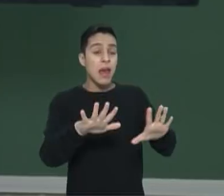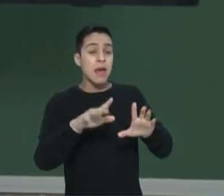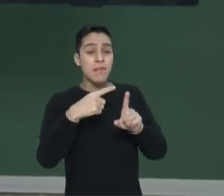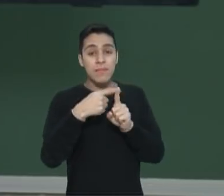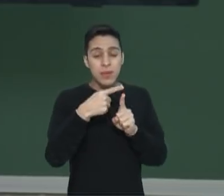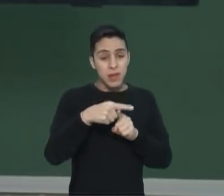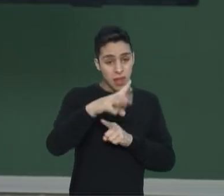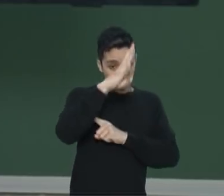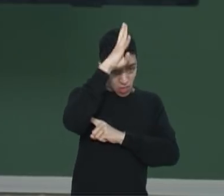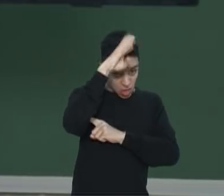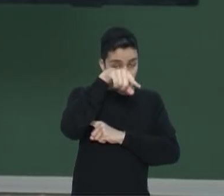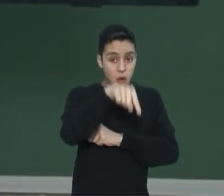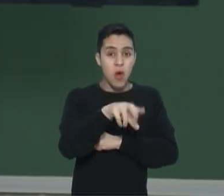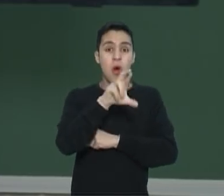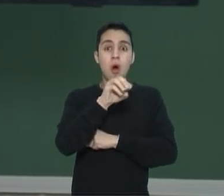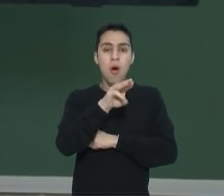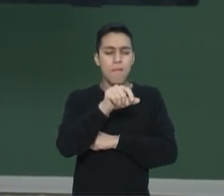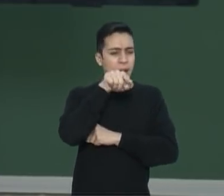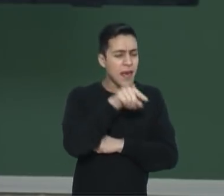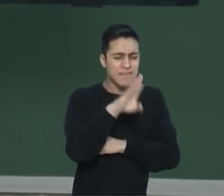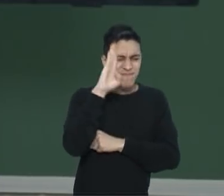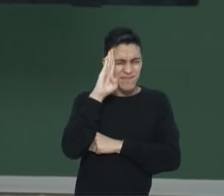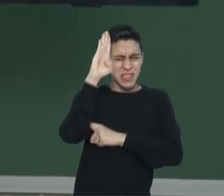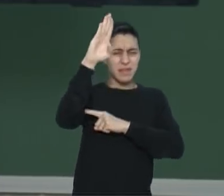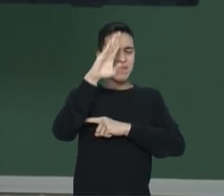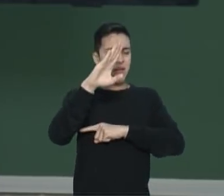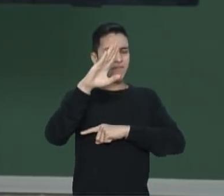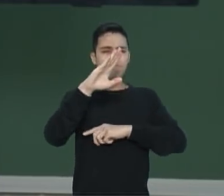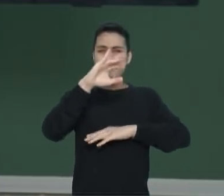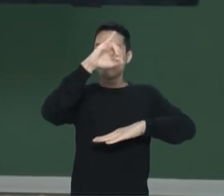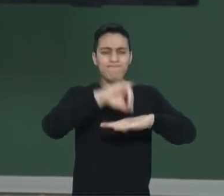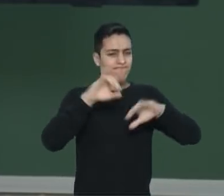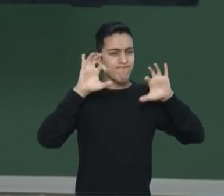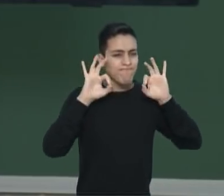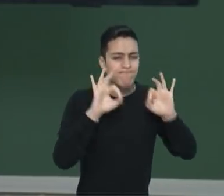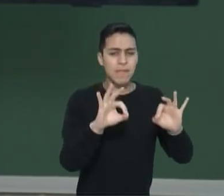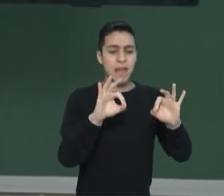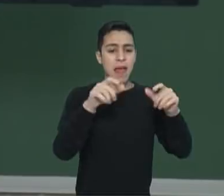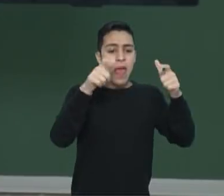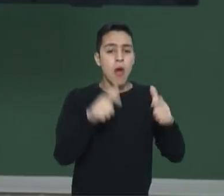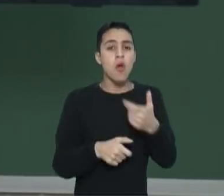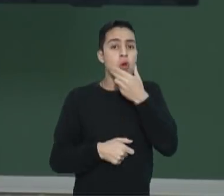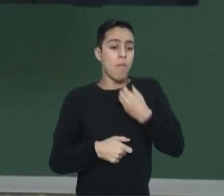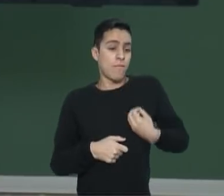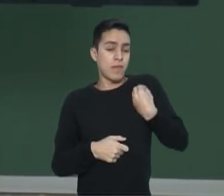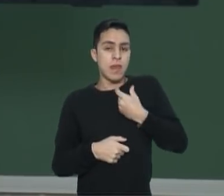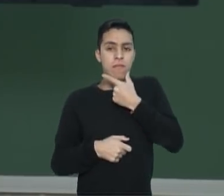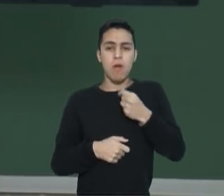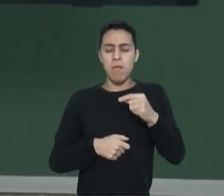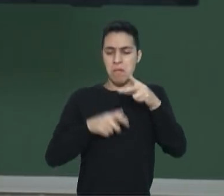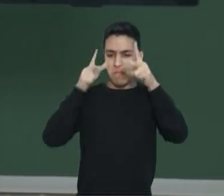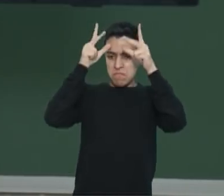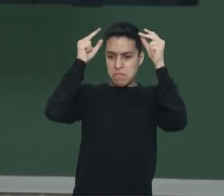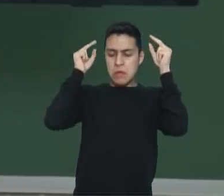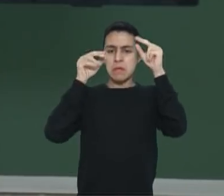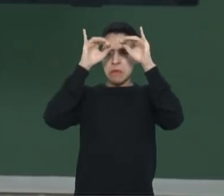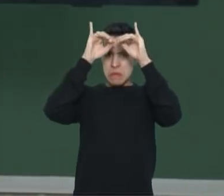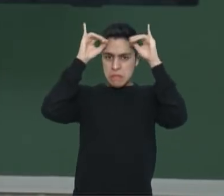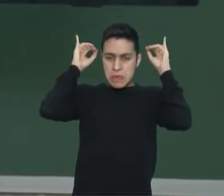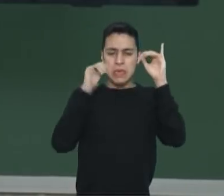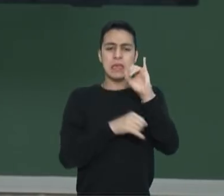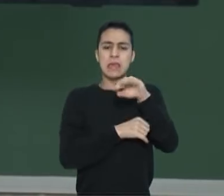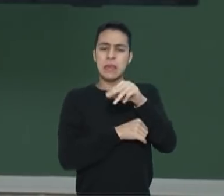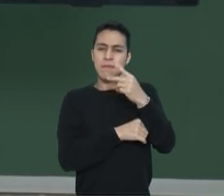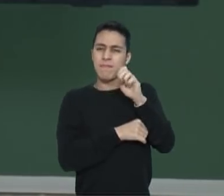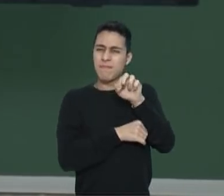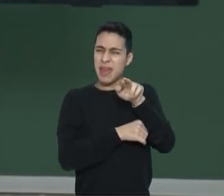poder do Império Romano. É a principal cidade do Império, é onde fica o imperador. Então é um local onde tem as formações